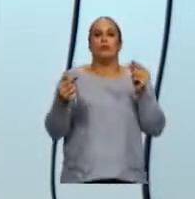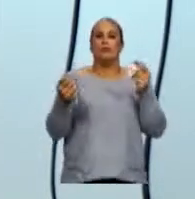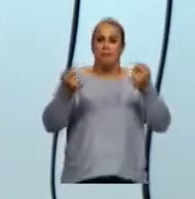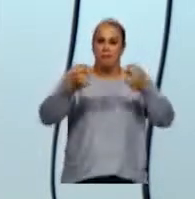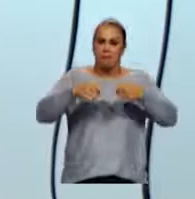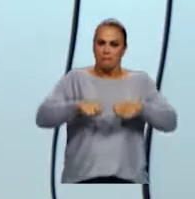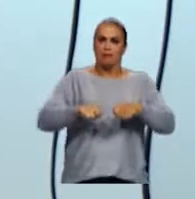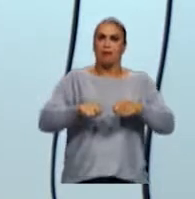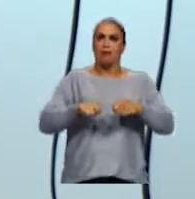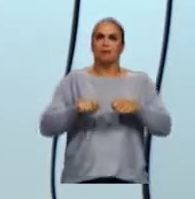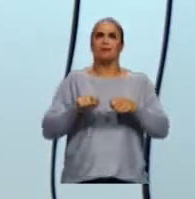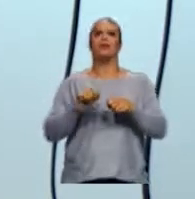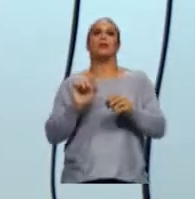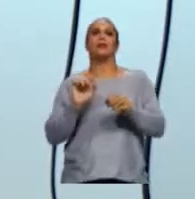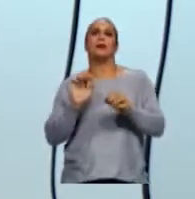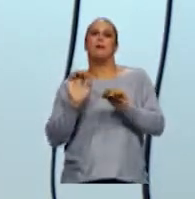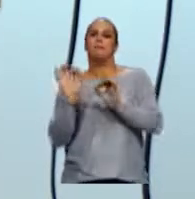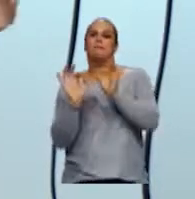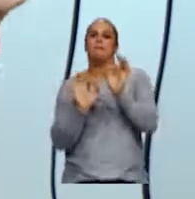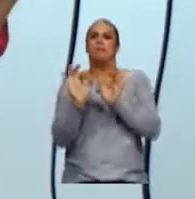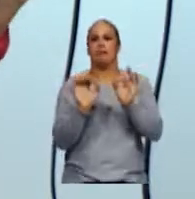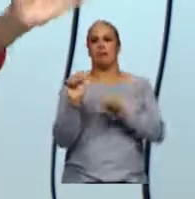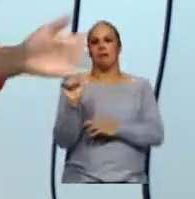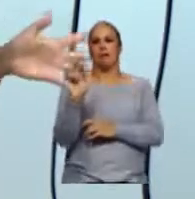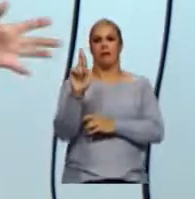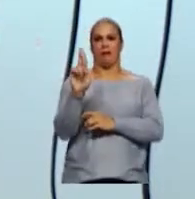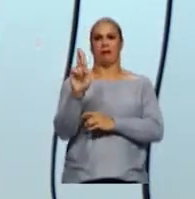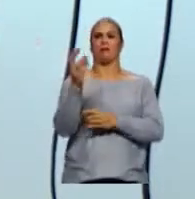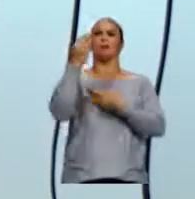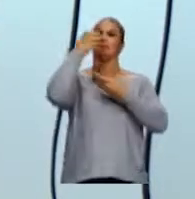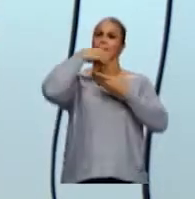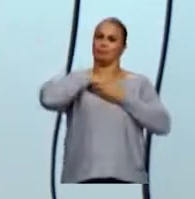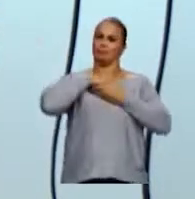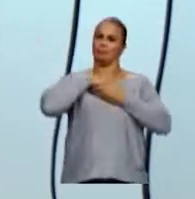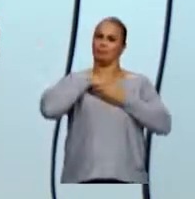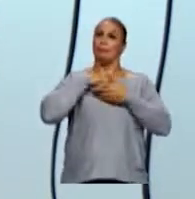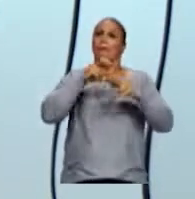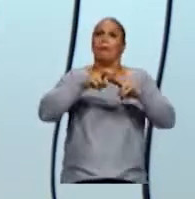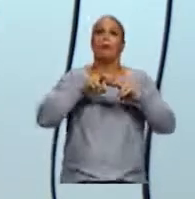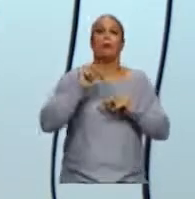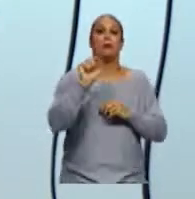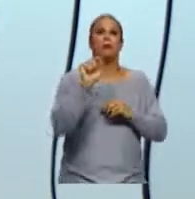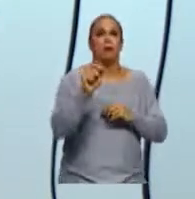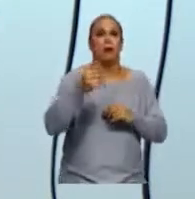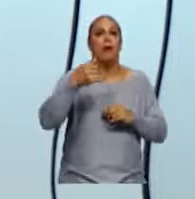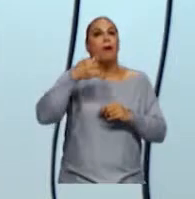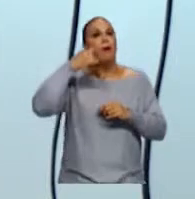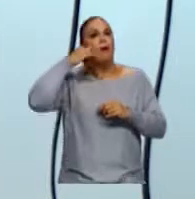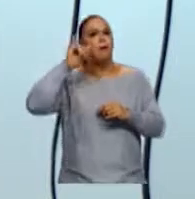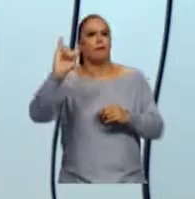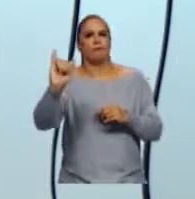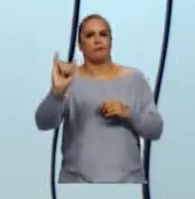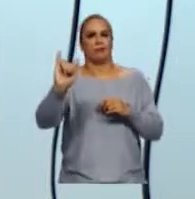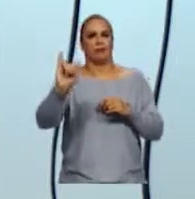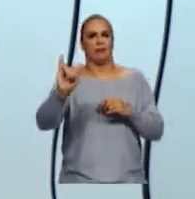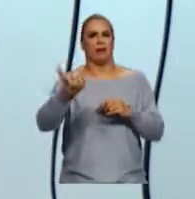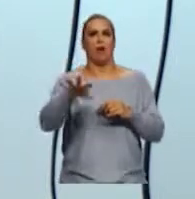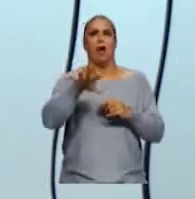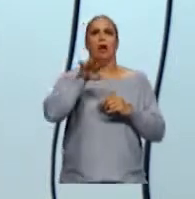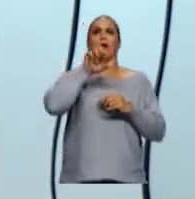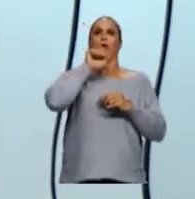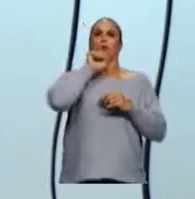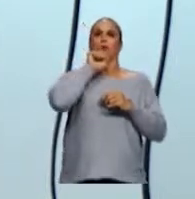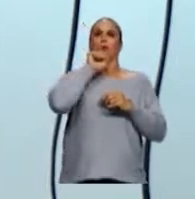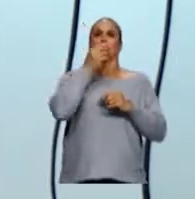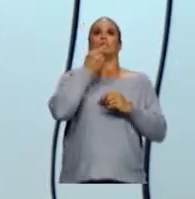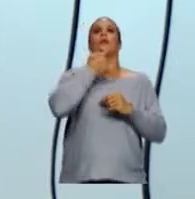do ar. Por isso, não é aconselhável a respiração pela boca. Porque a respiração pela boca, o ar vai